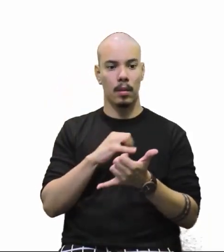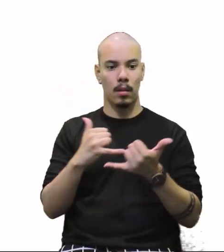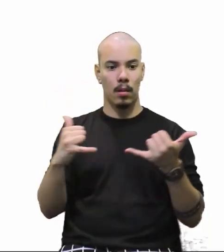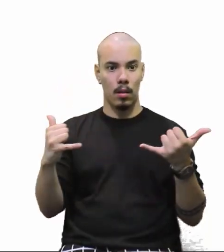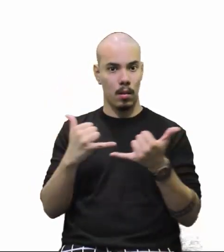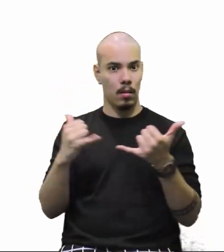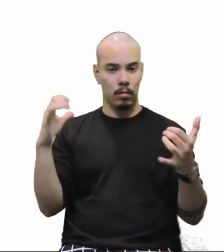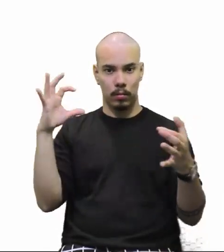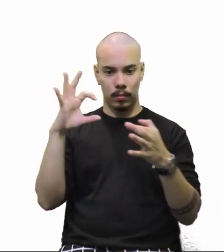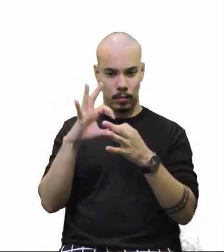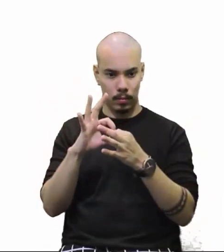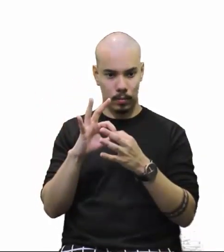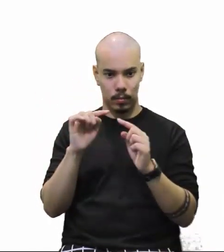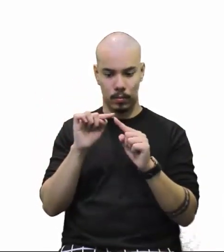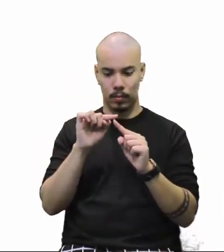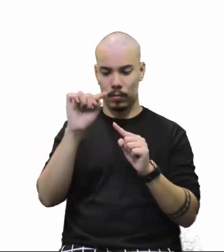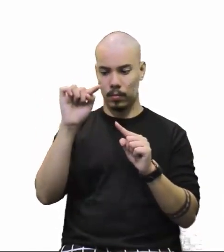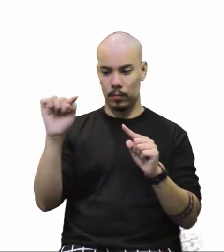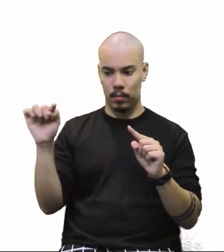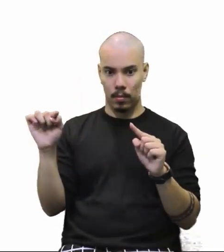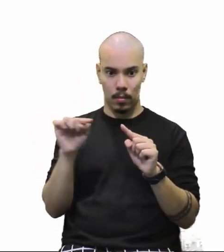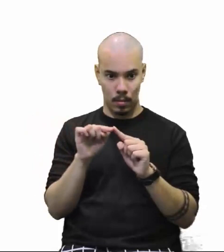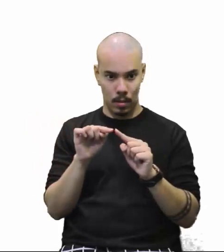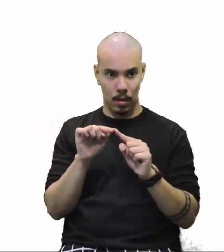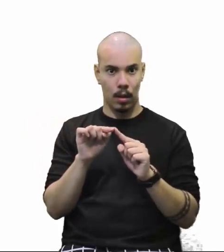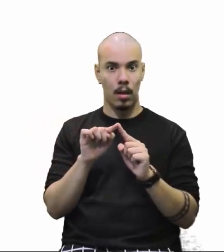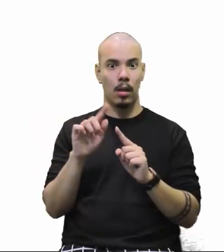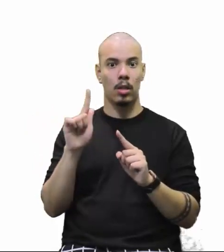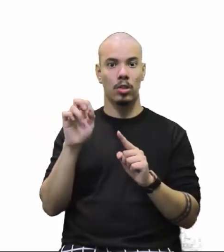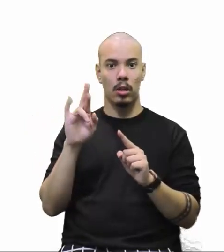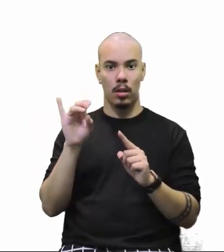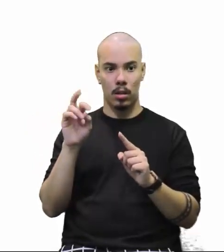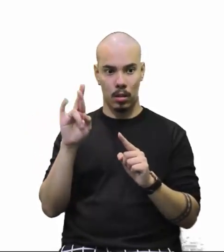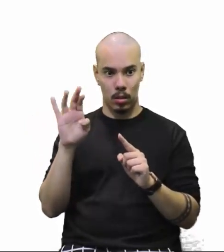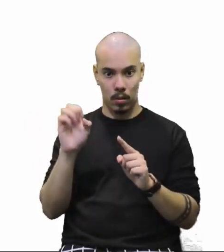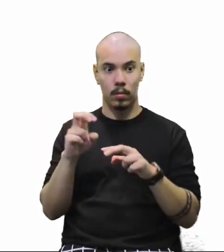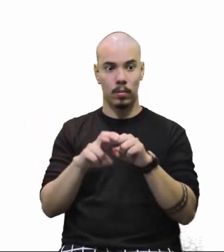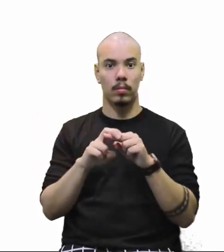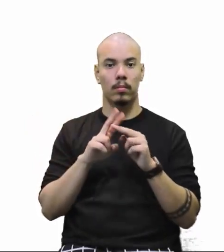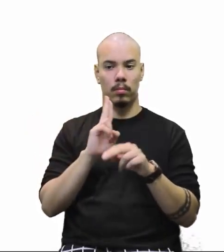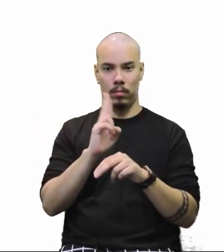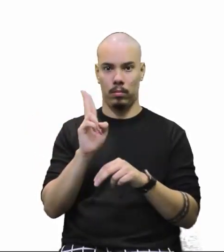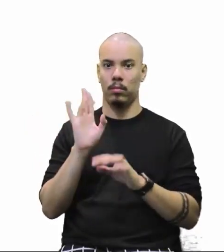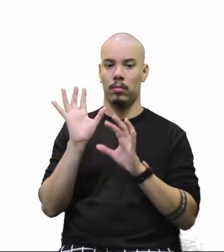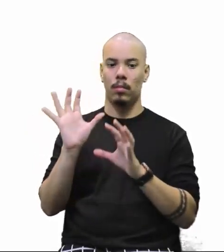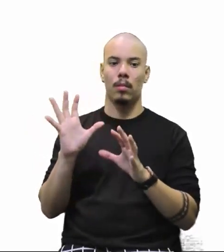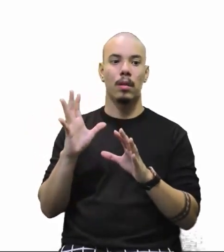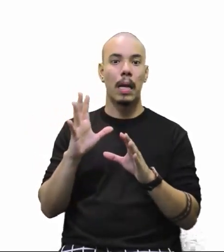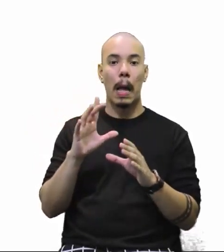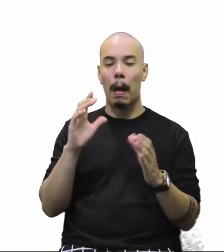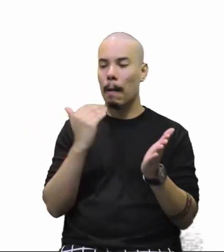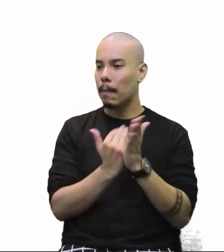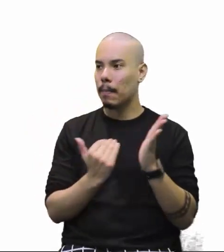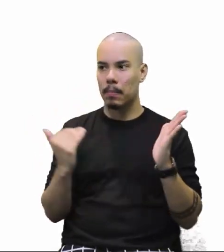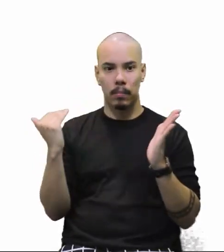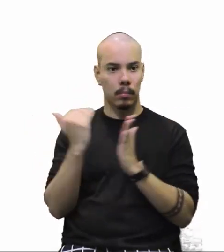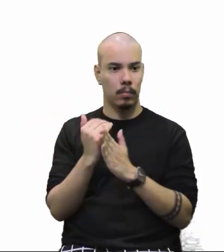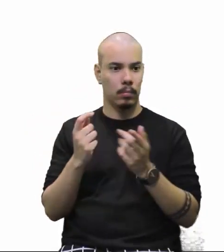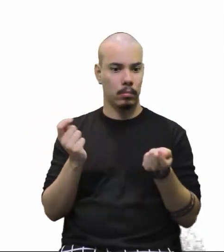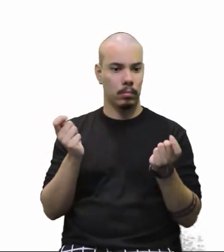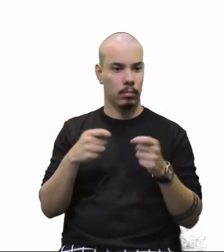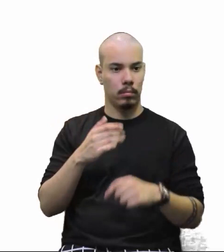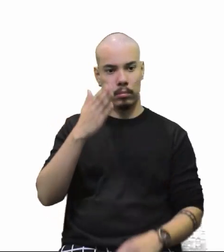direto nos pontos, né, do gerador, direto, então chama de curto-circuito. É a máxima corrente que pode atravessar o